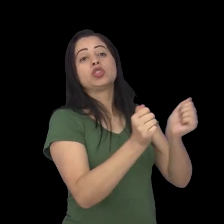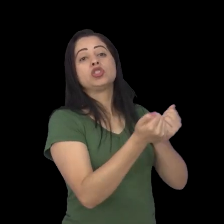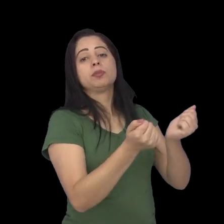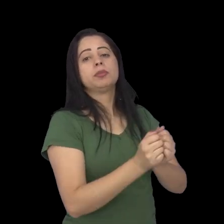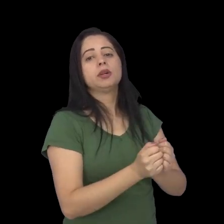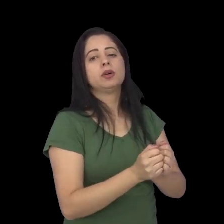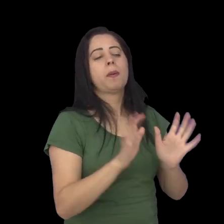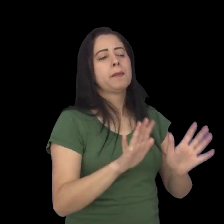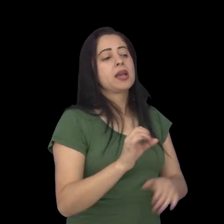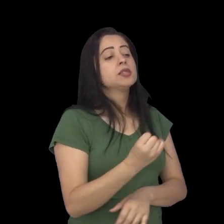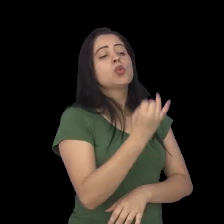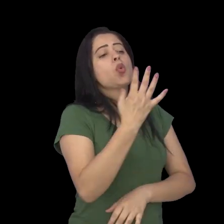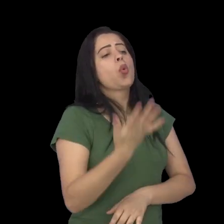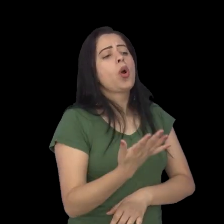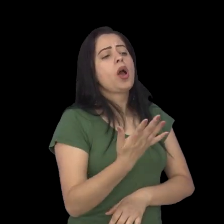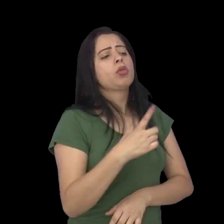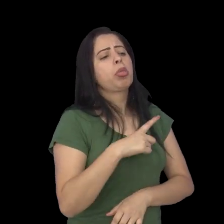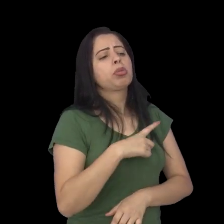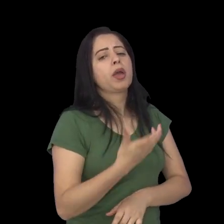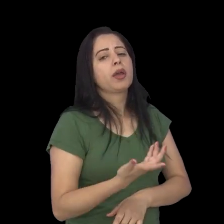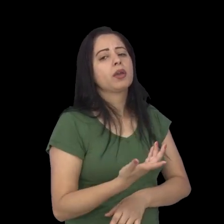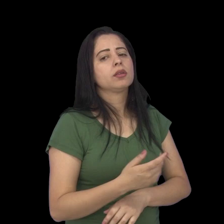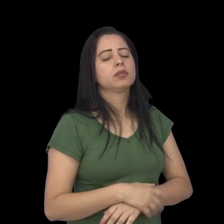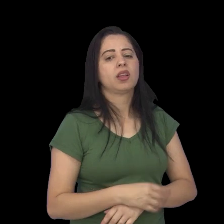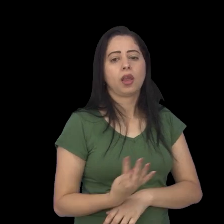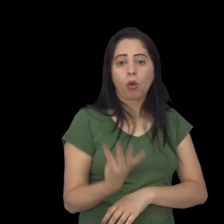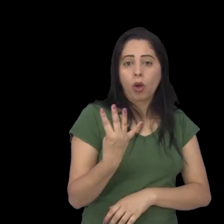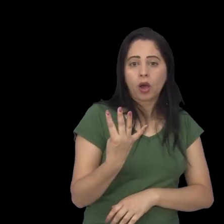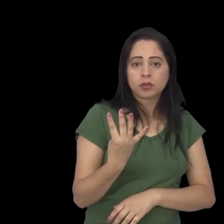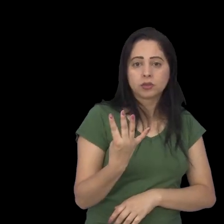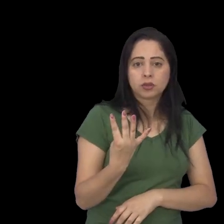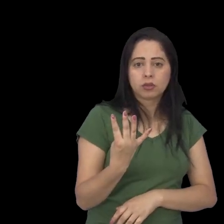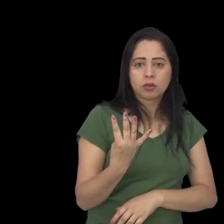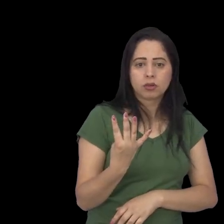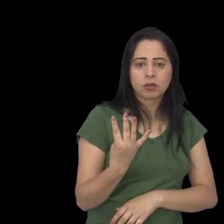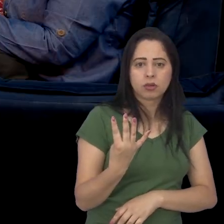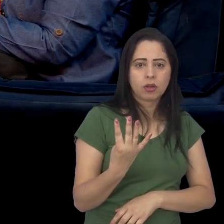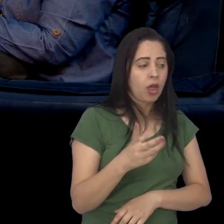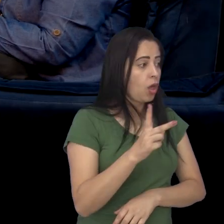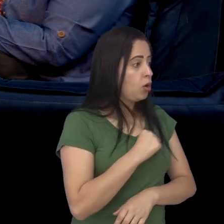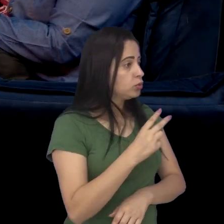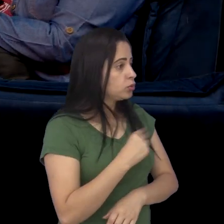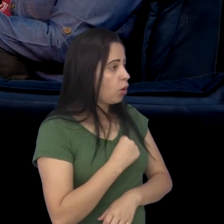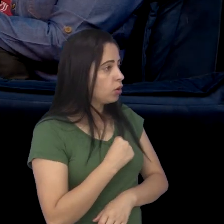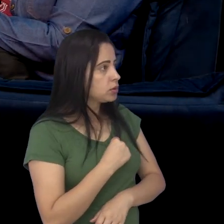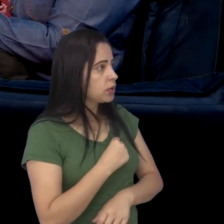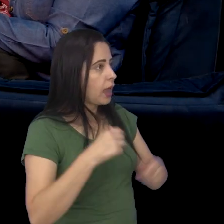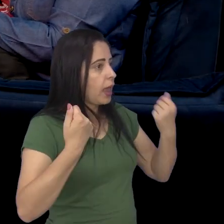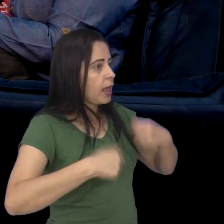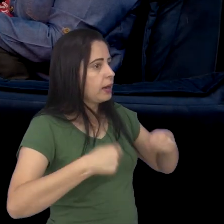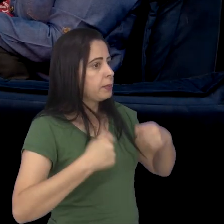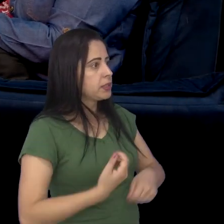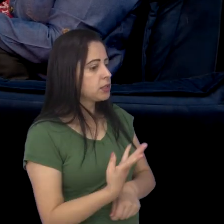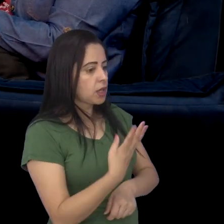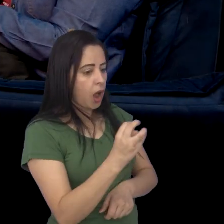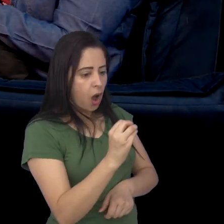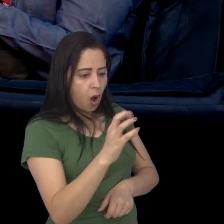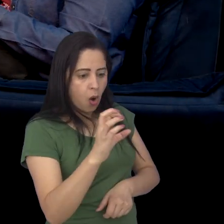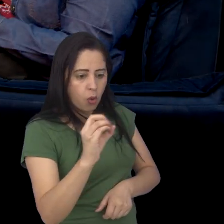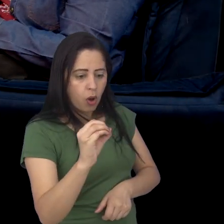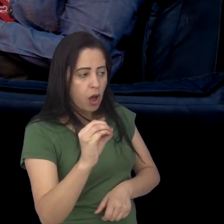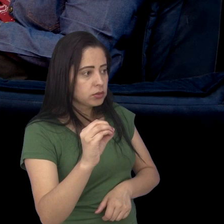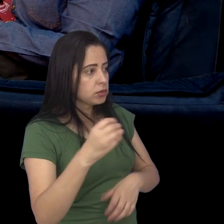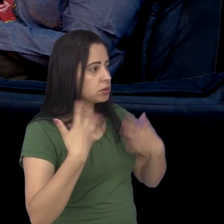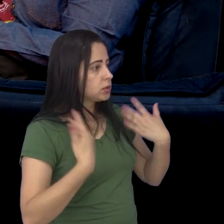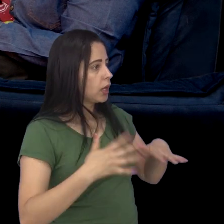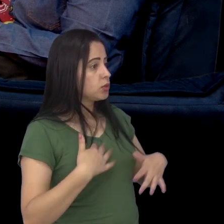falei, mas quantos pães vem dentro de cada saco? Ele falou, 4. Eu falei, 400. O Cadu precisa de 400 pães. Nossa, que loucura.